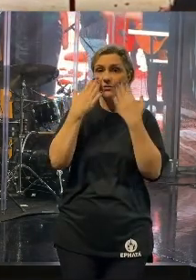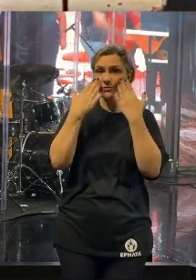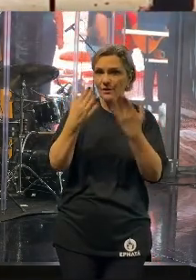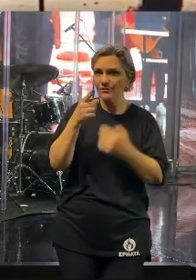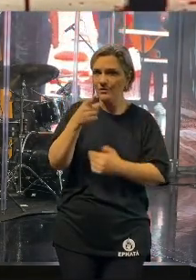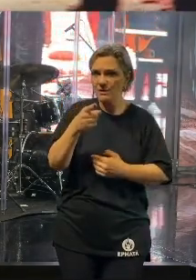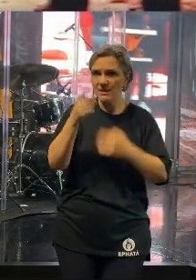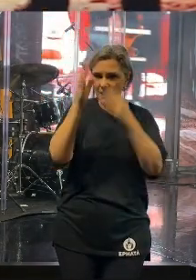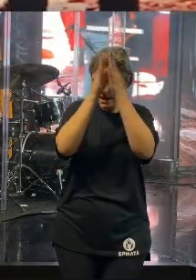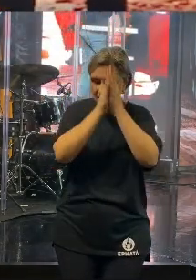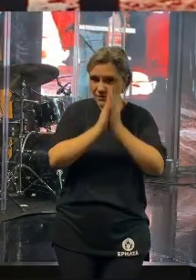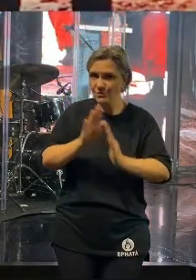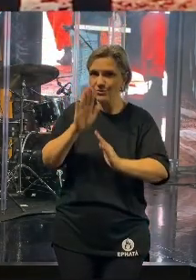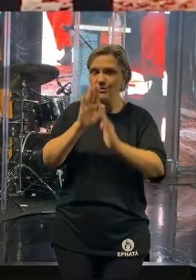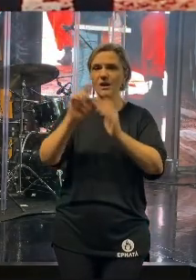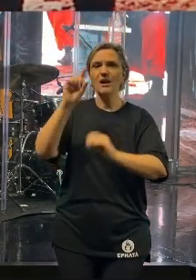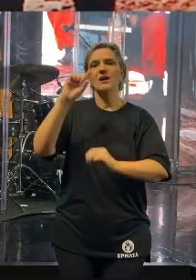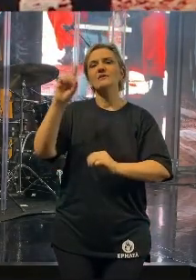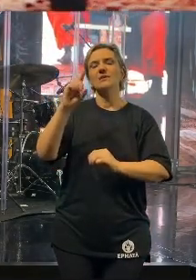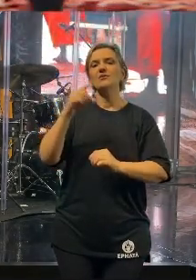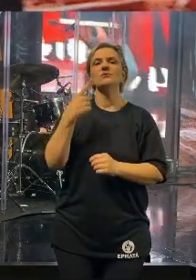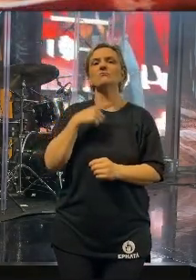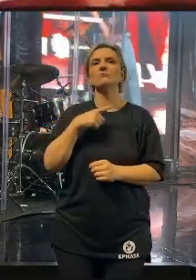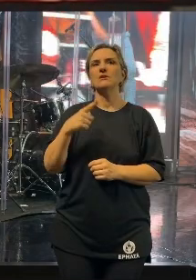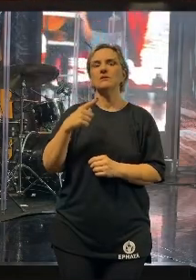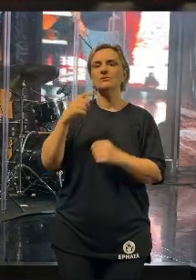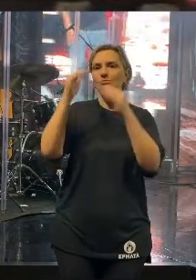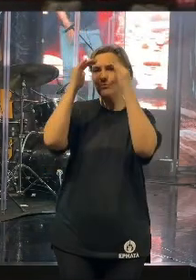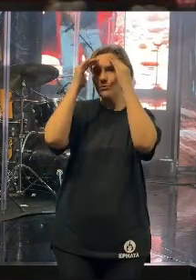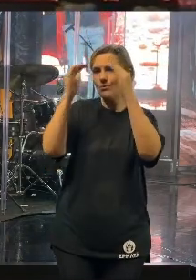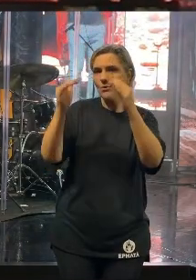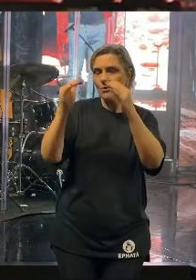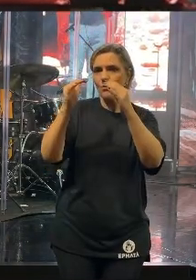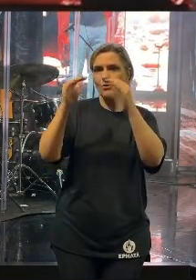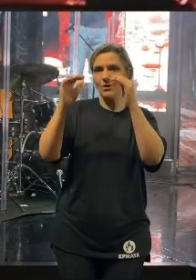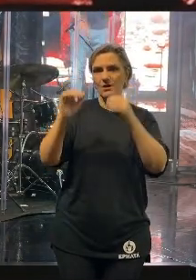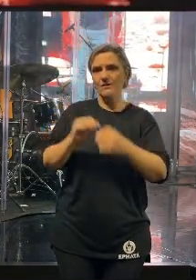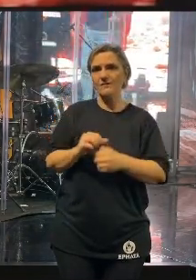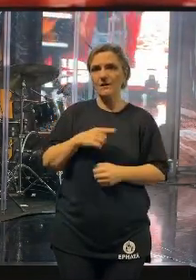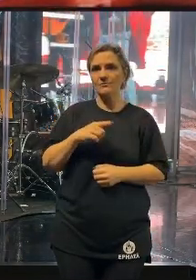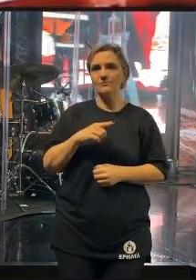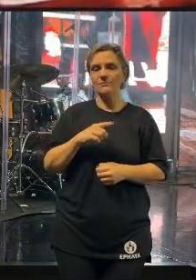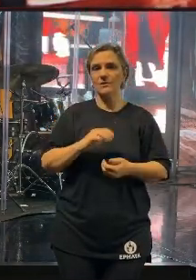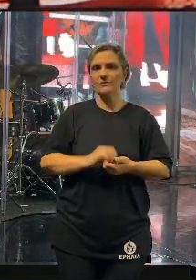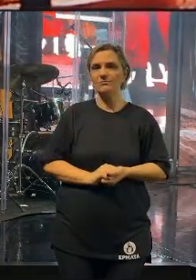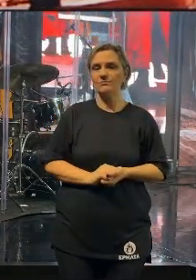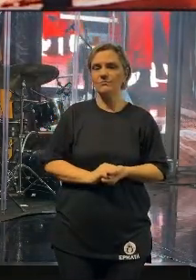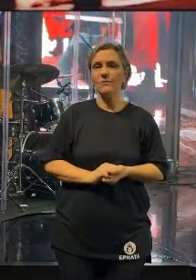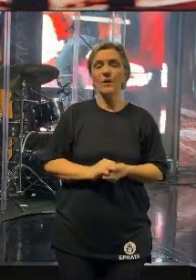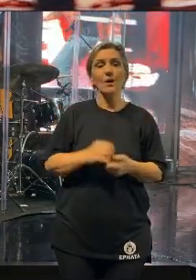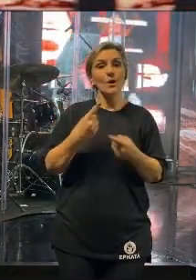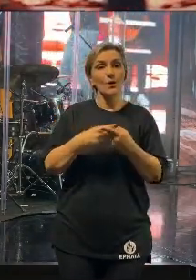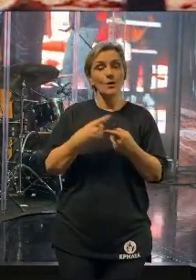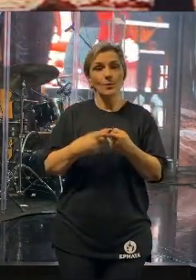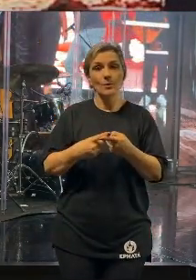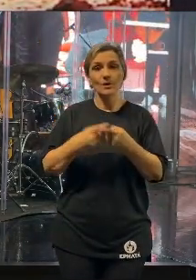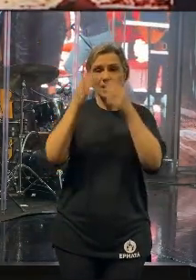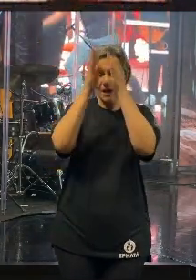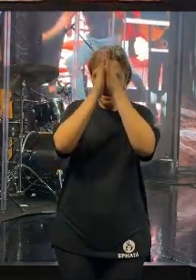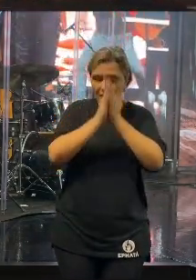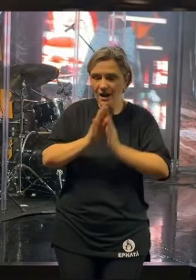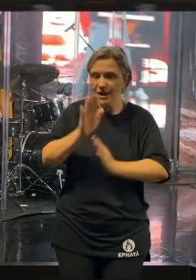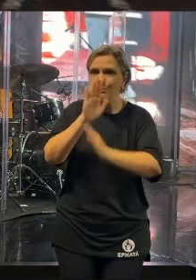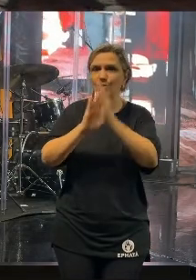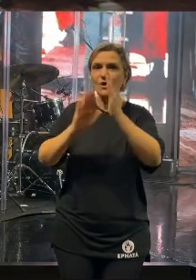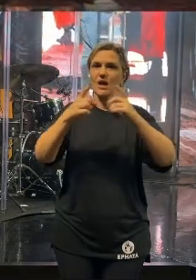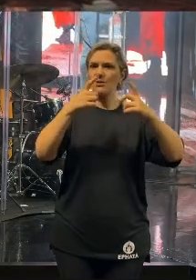celebrado. Quero ver você me adorar não sendo honrado. Quero ver você me adorar sendo apenas tolerado. Porque adorar em